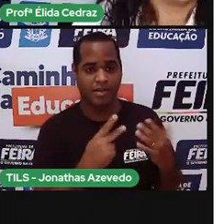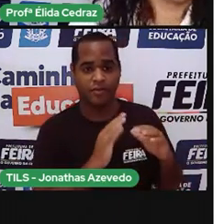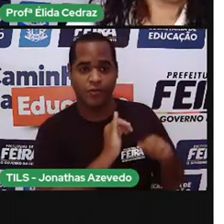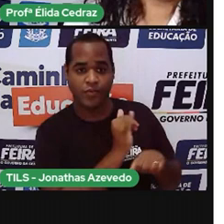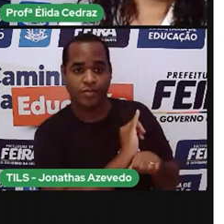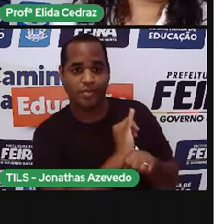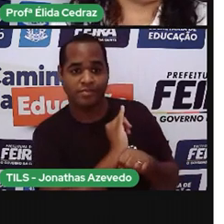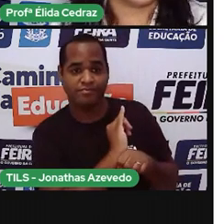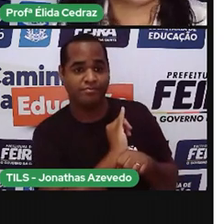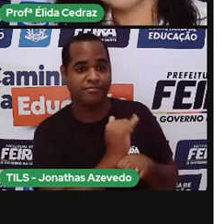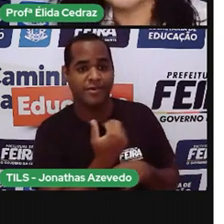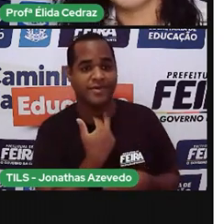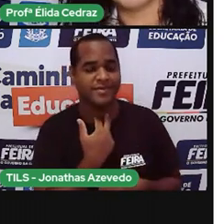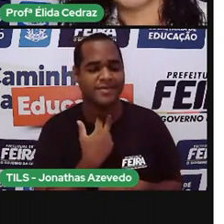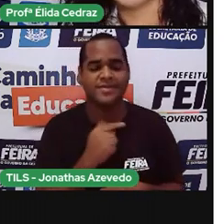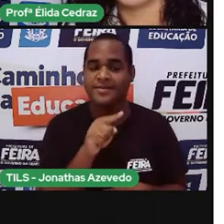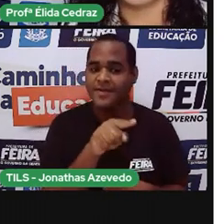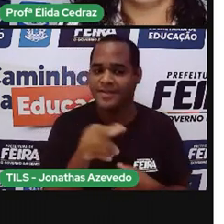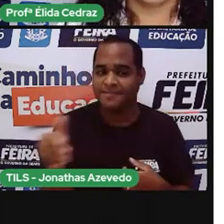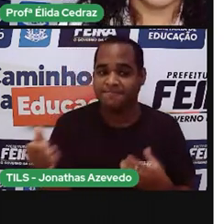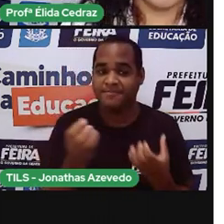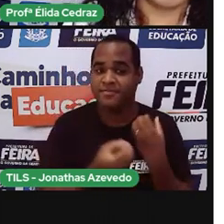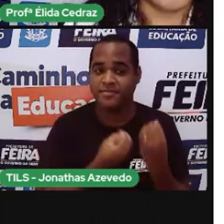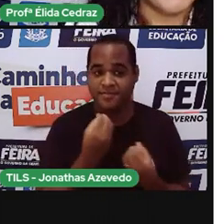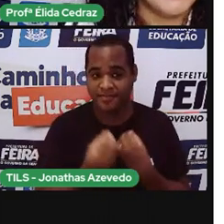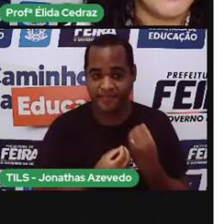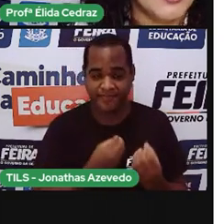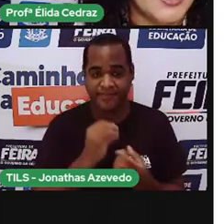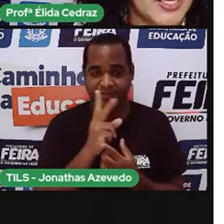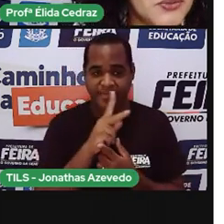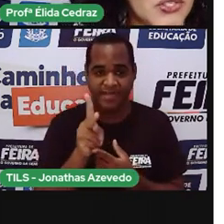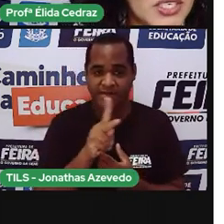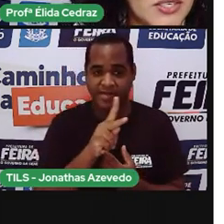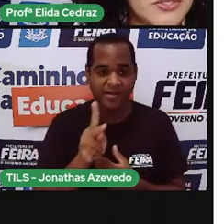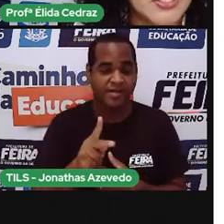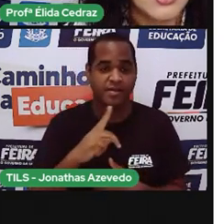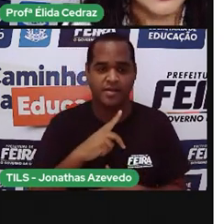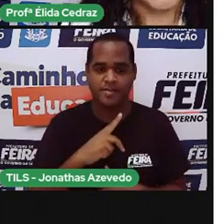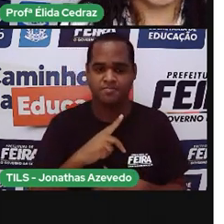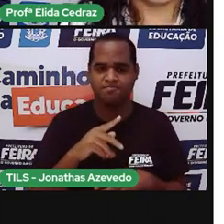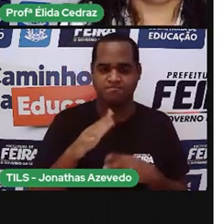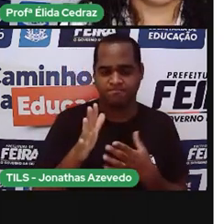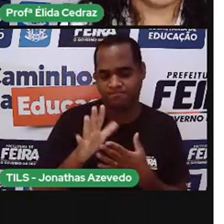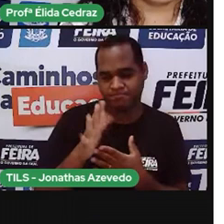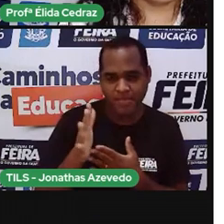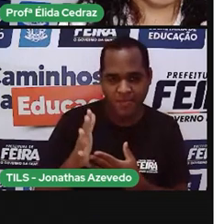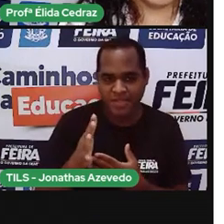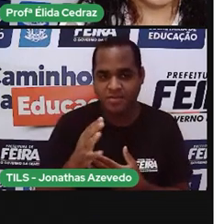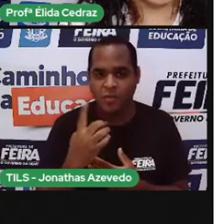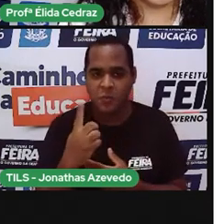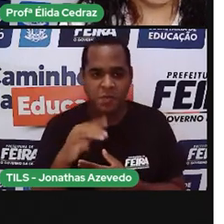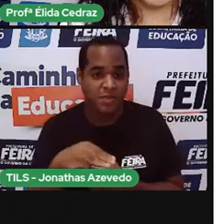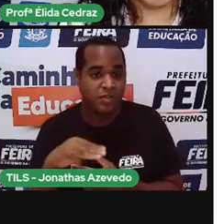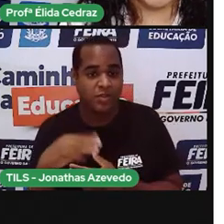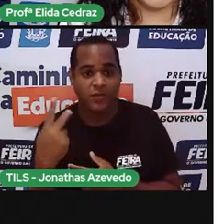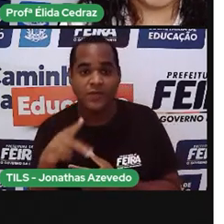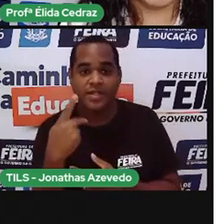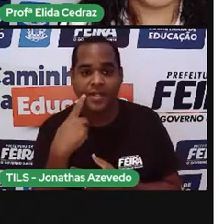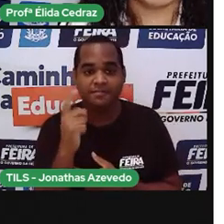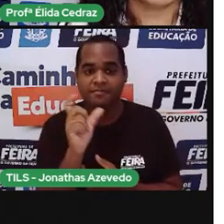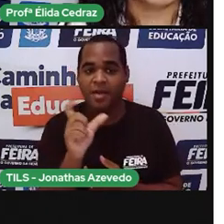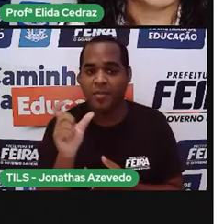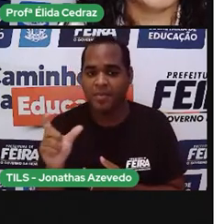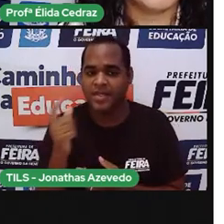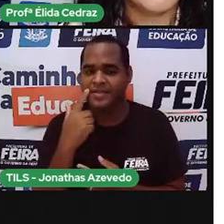YouTube Então quer que você vai fazer a prova e dar um segundinho você vai olhar os pedacinhos